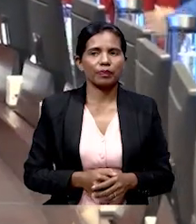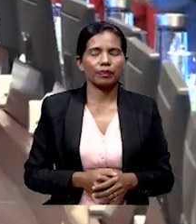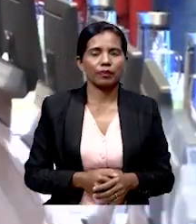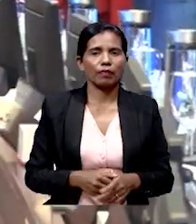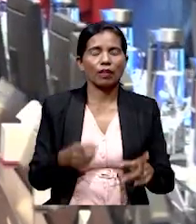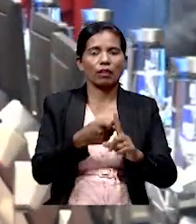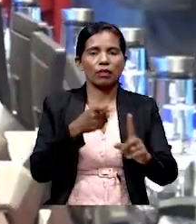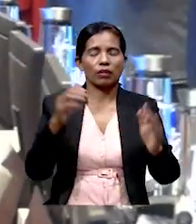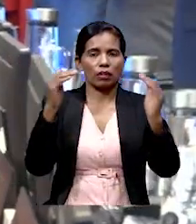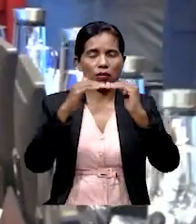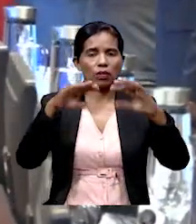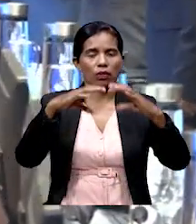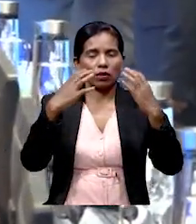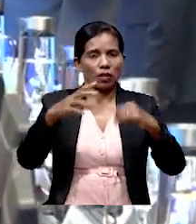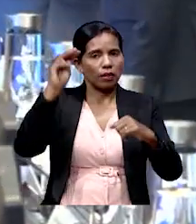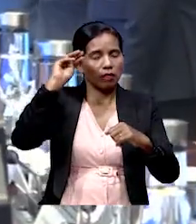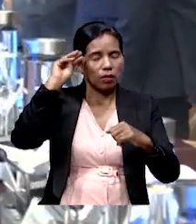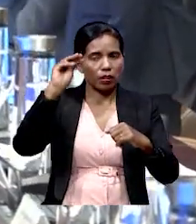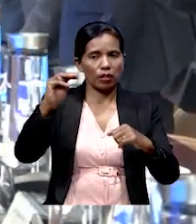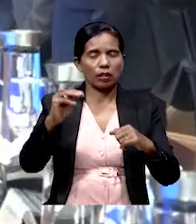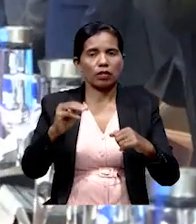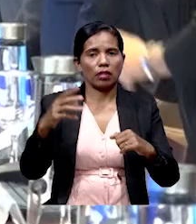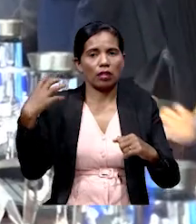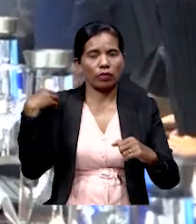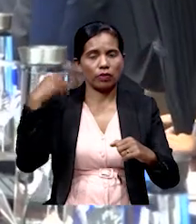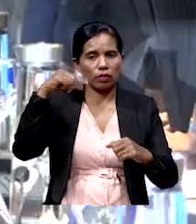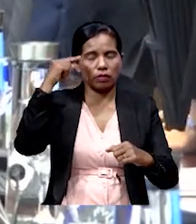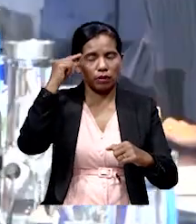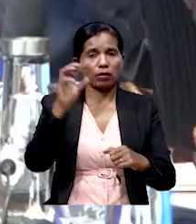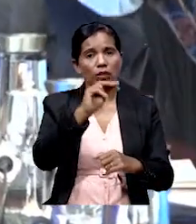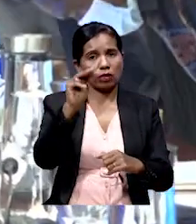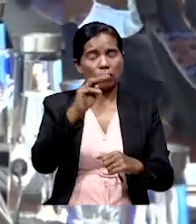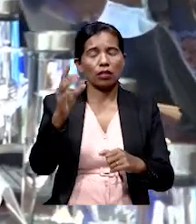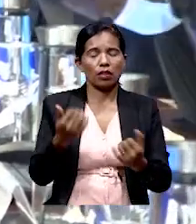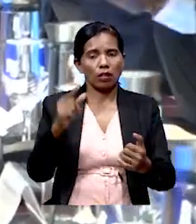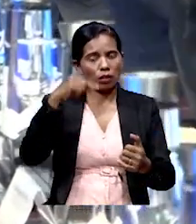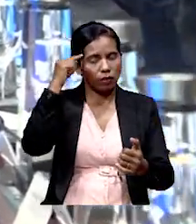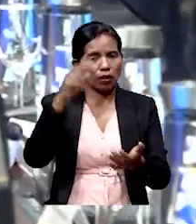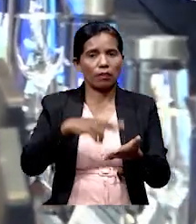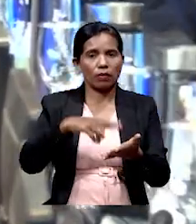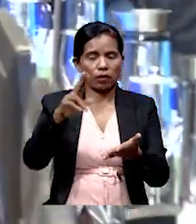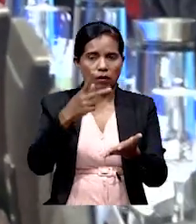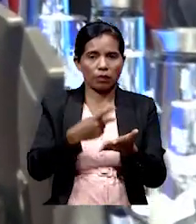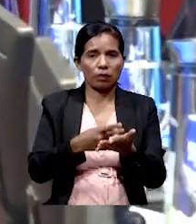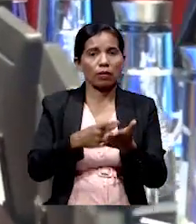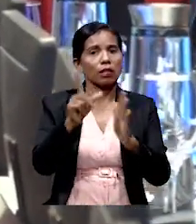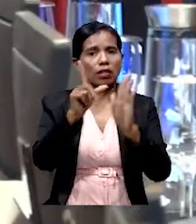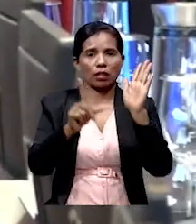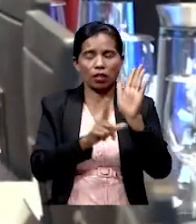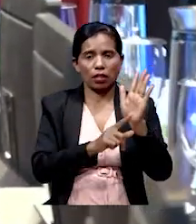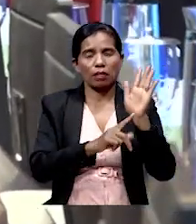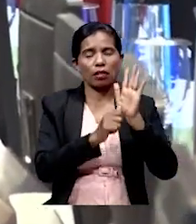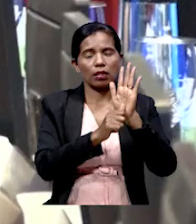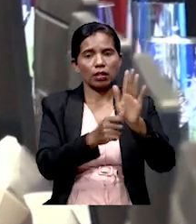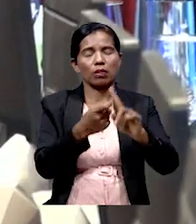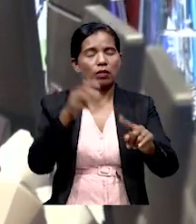Lihusi reunião Conselho Ministro Extraordinário e a Palácio Governo dele, segunda lei, Governo aprova a proposta lei, nebe apresenta o Ministro